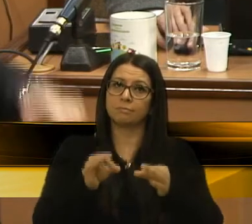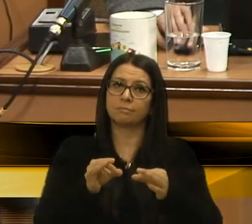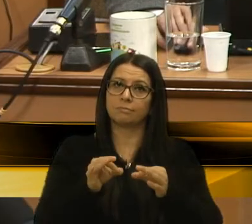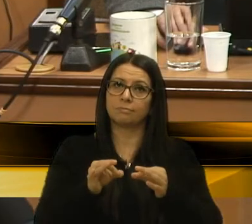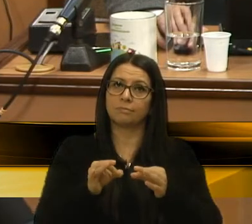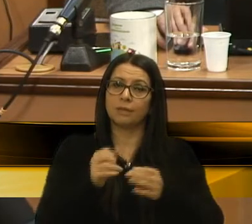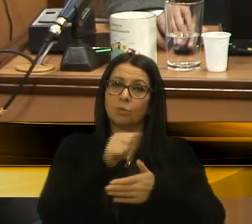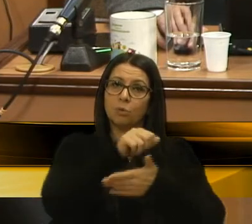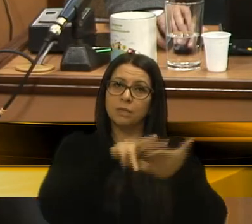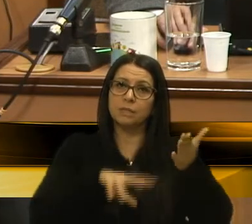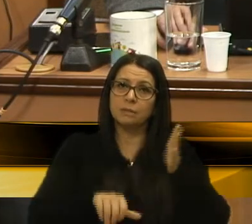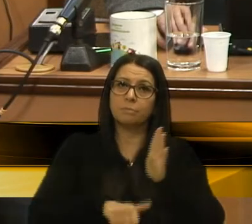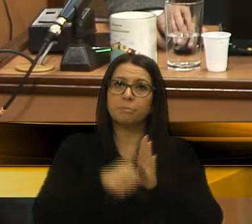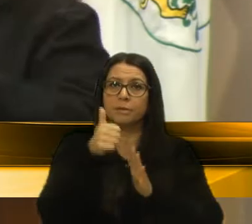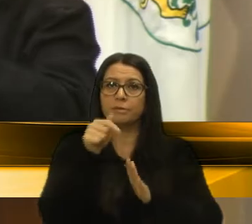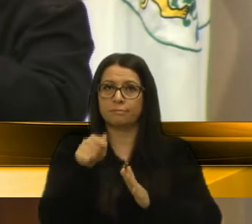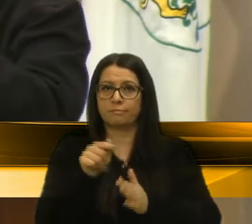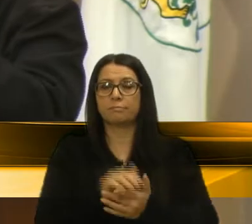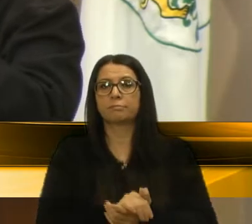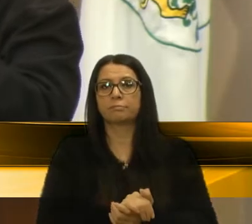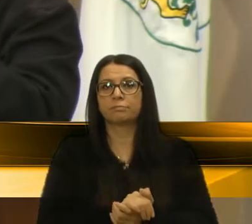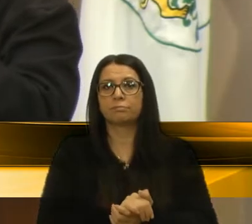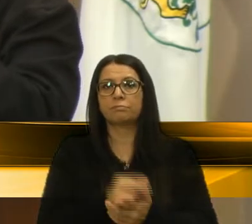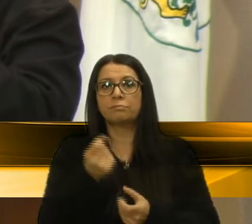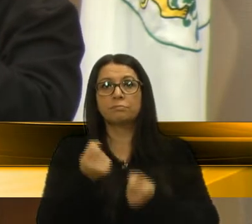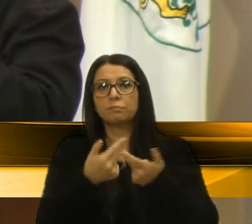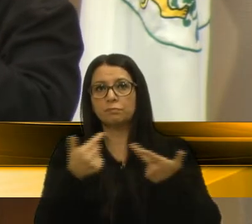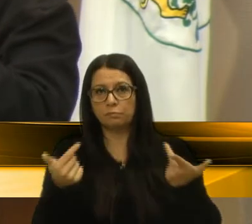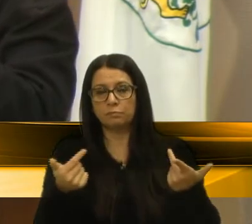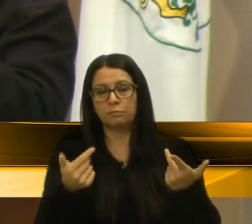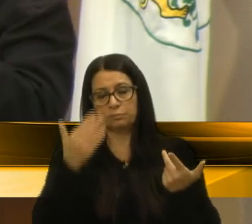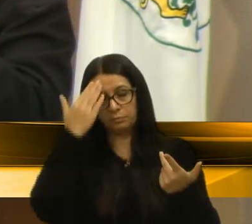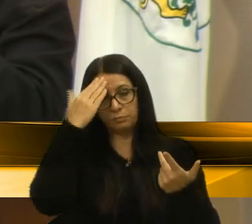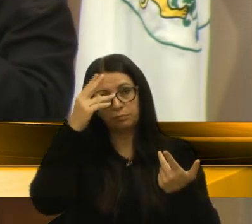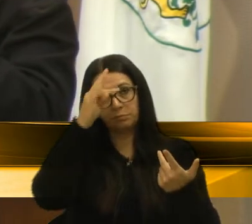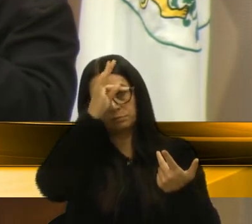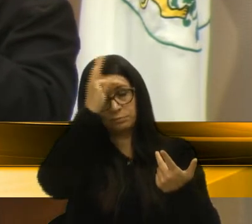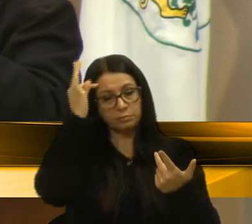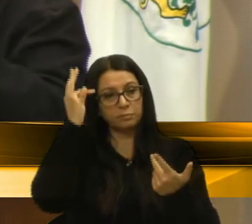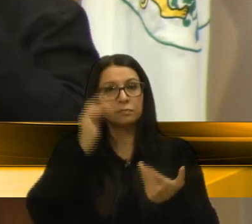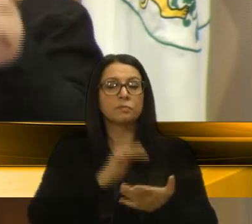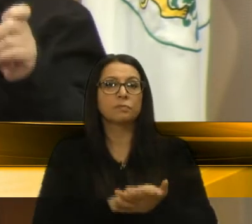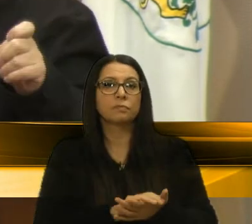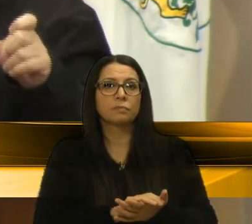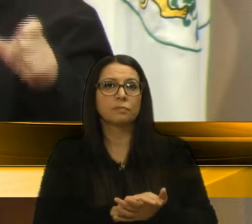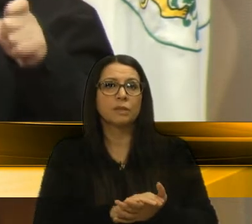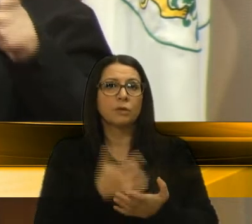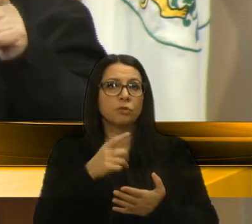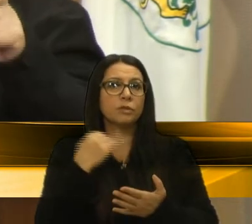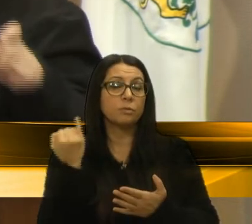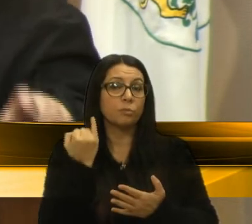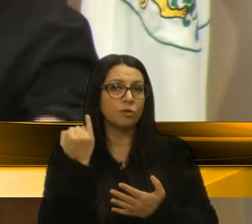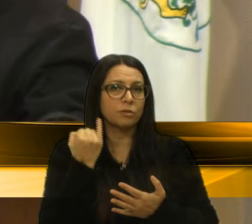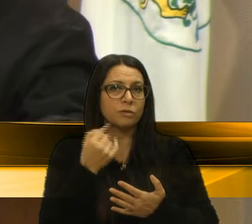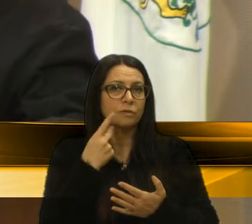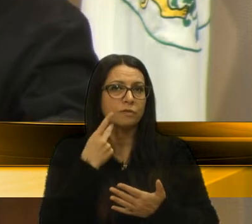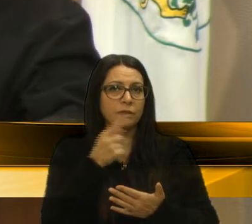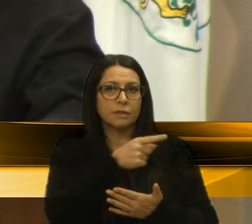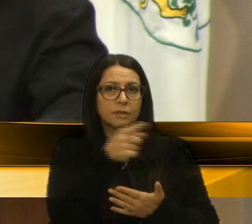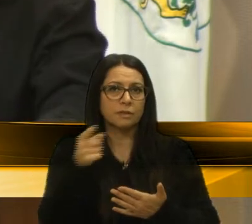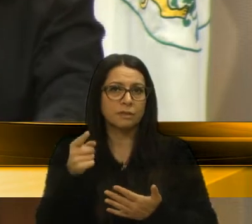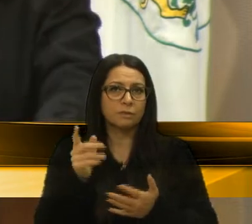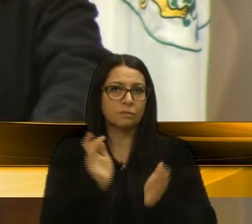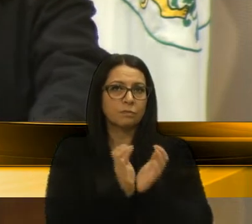vamos analisar melhor isso. E alguns aspectos, obrigado, vereador Tuigo, alguns aspectos acho que são importantes a gente dividir aqui com